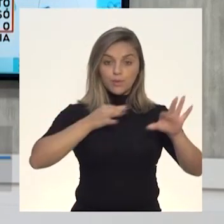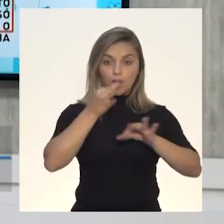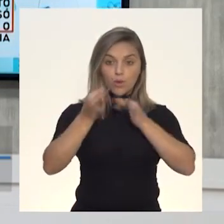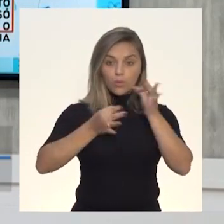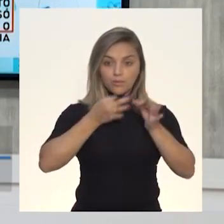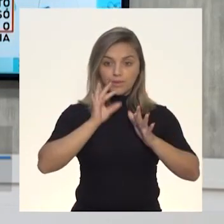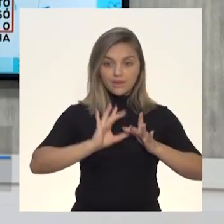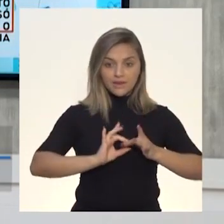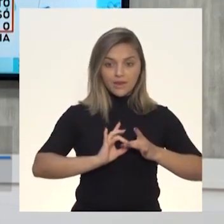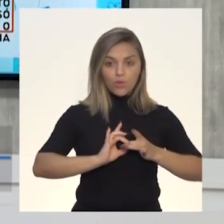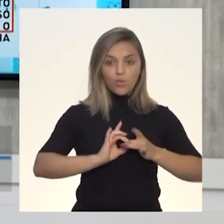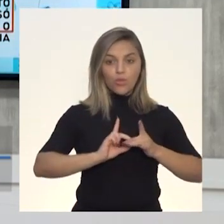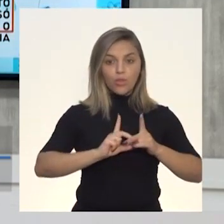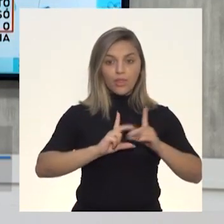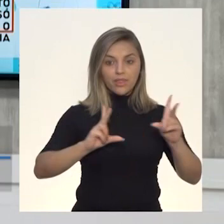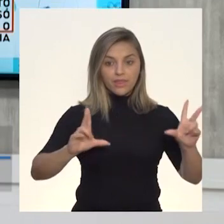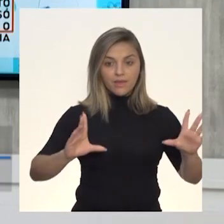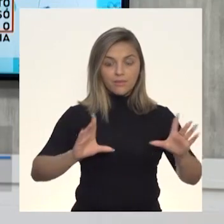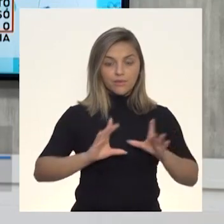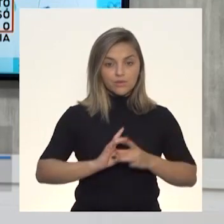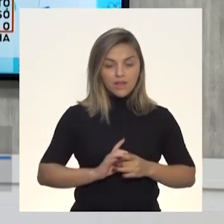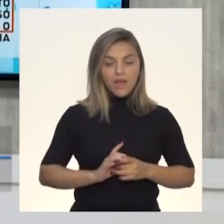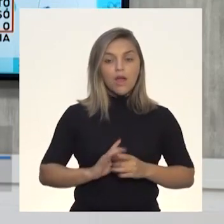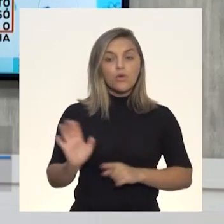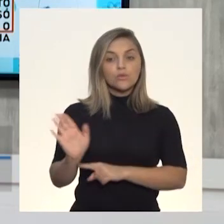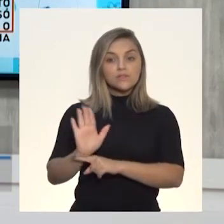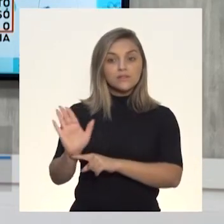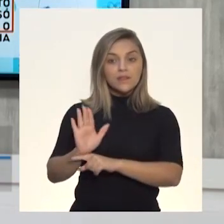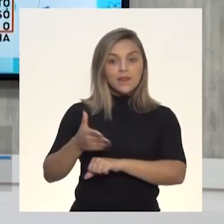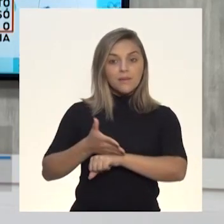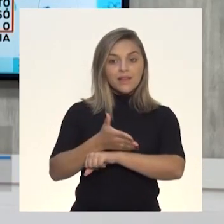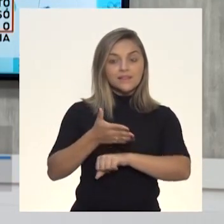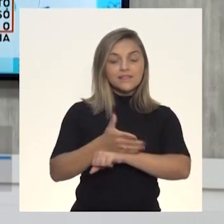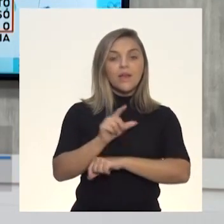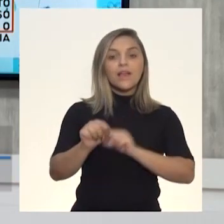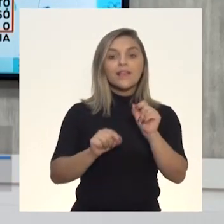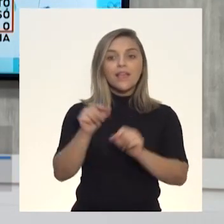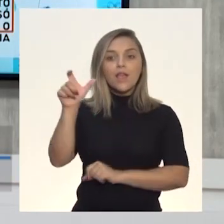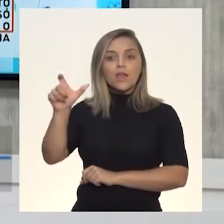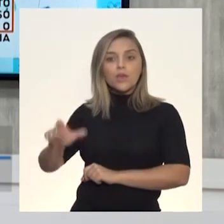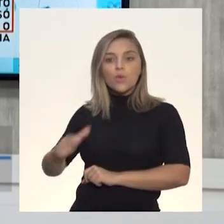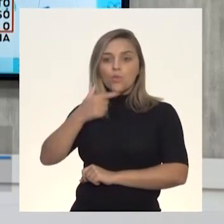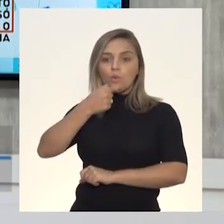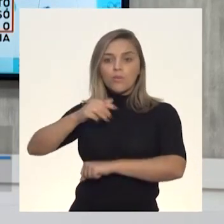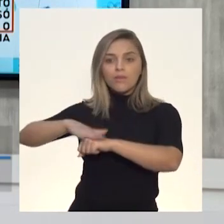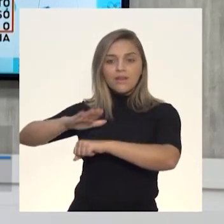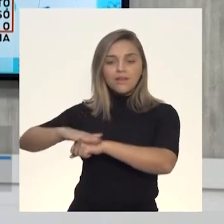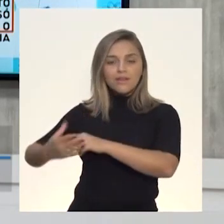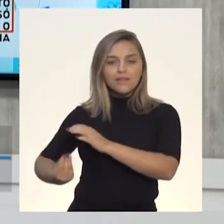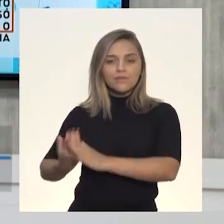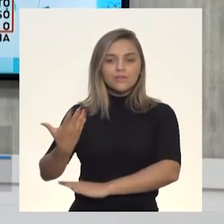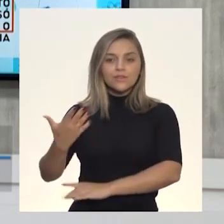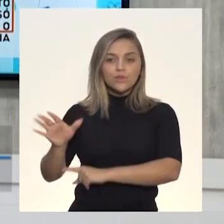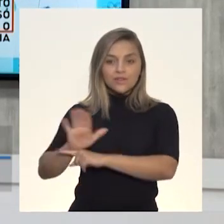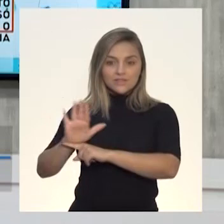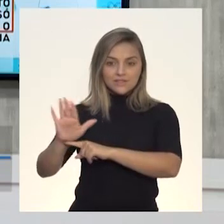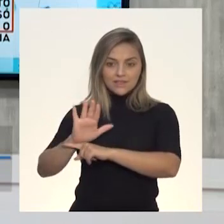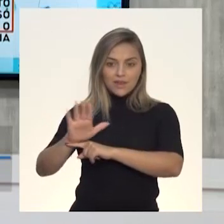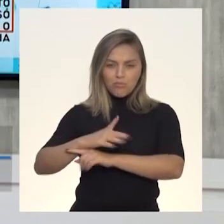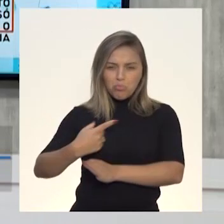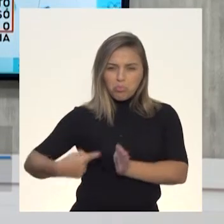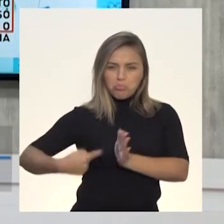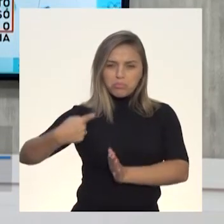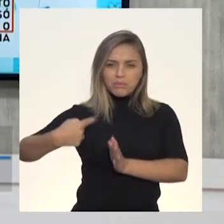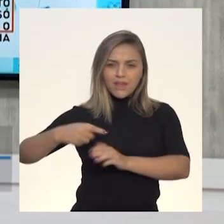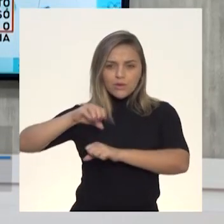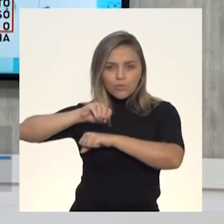do acesso ao cinema e o que um dos inventores do cinema, um dos pioneiros na projeção lá